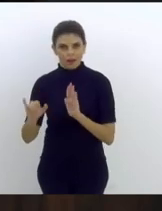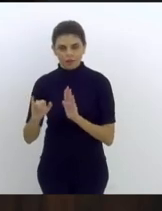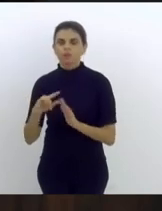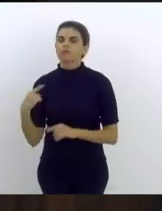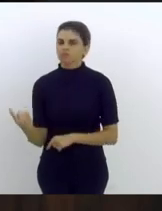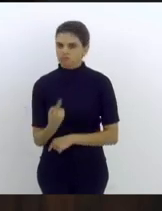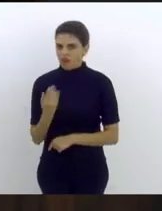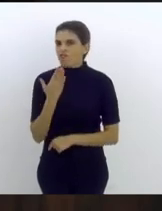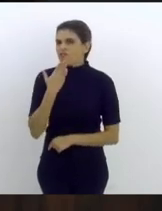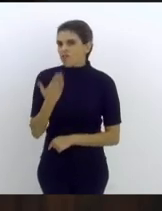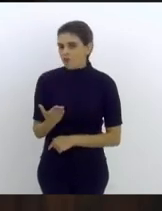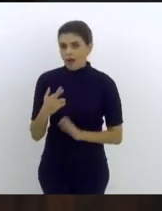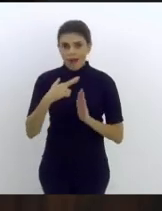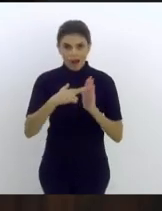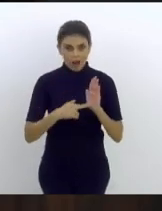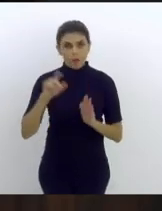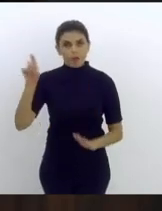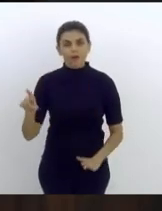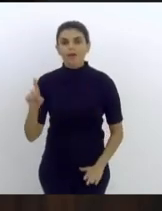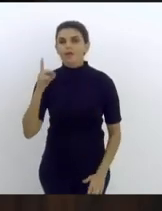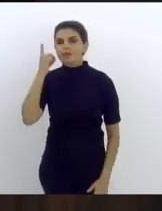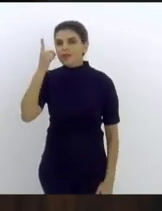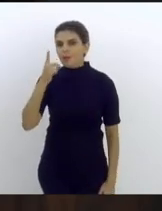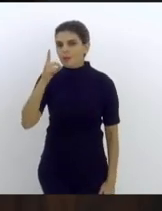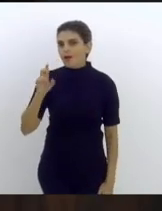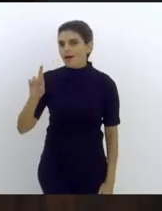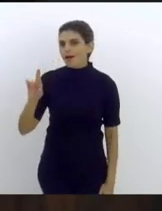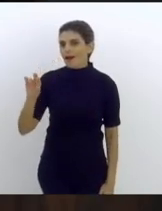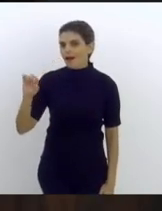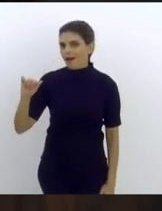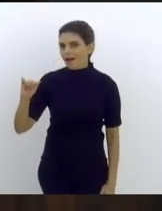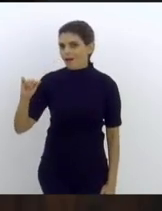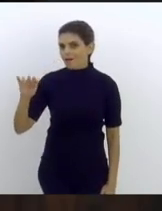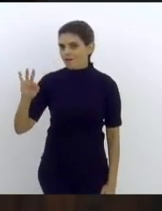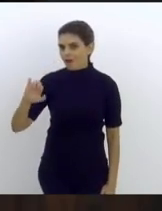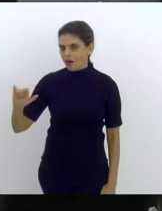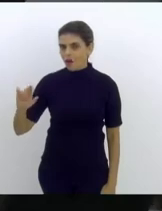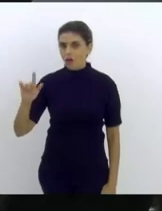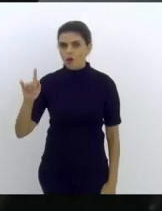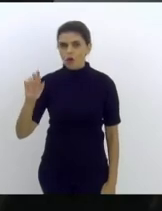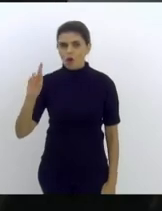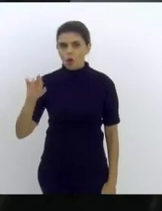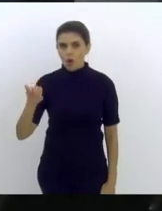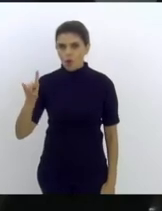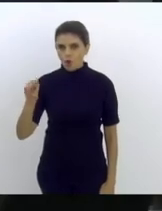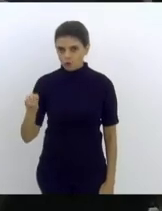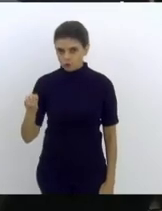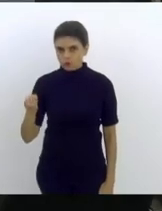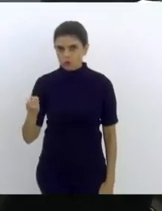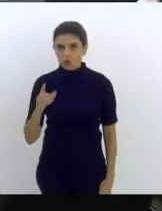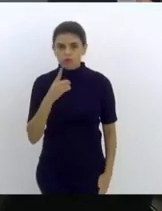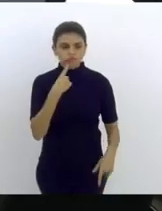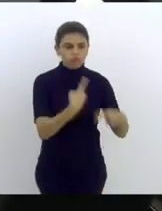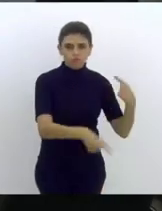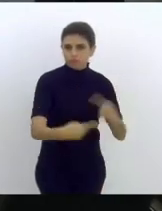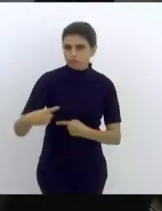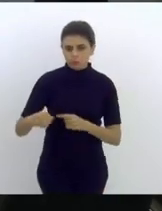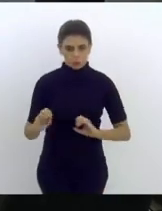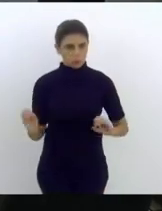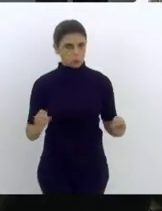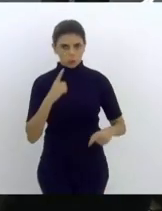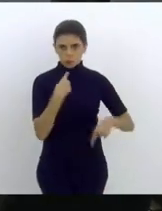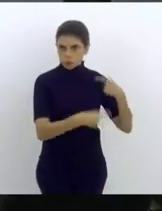favorável relator Deputado Rafael do Gordo em discussão não havendo Quem Queira discutir